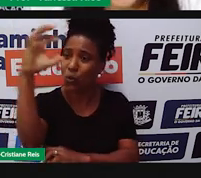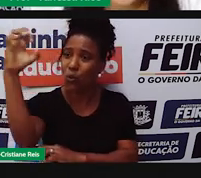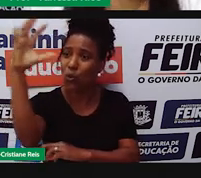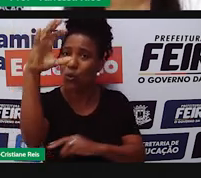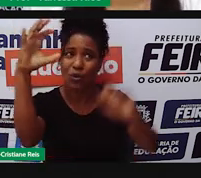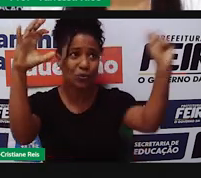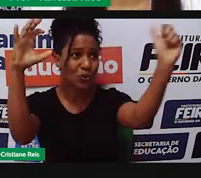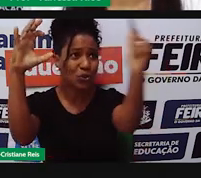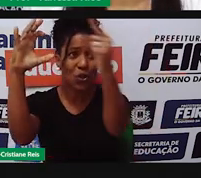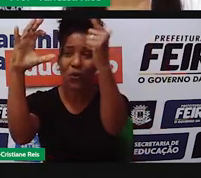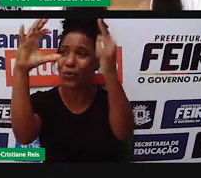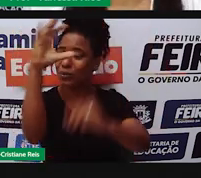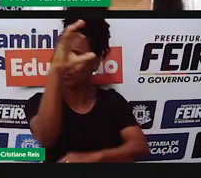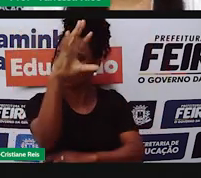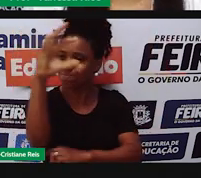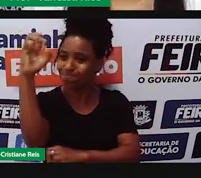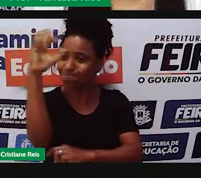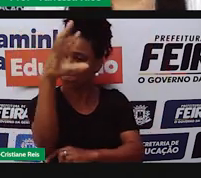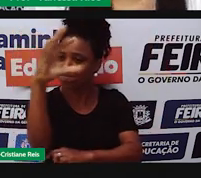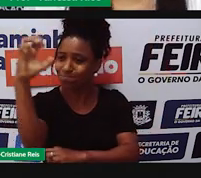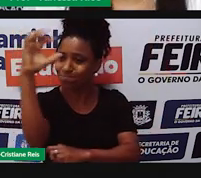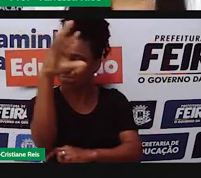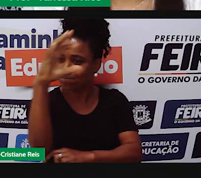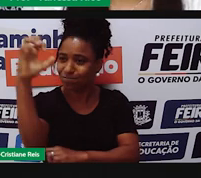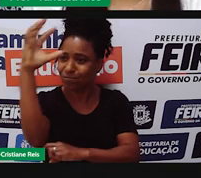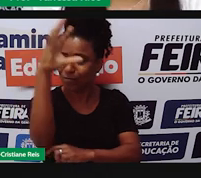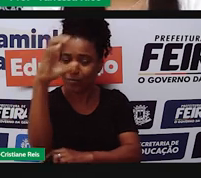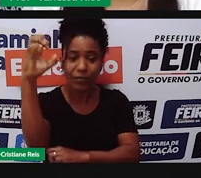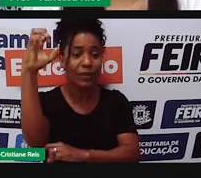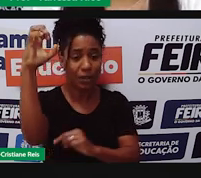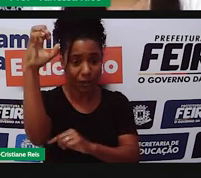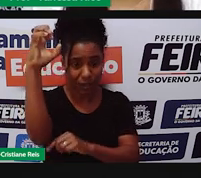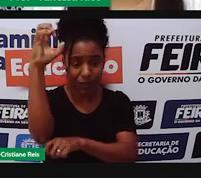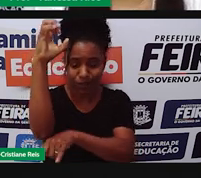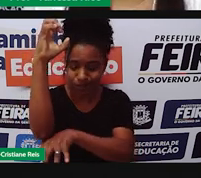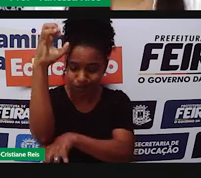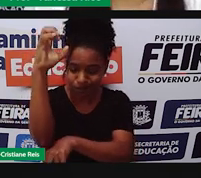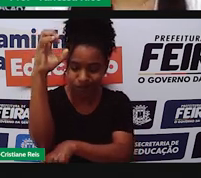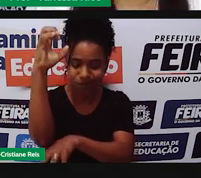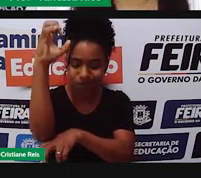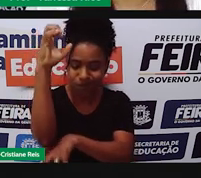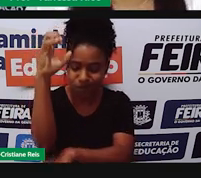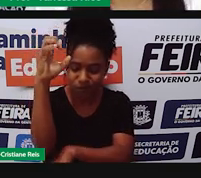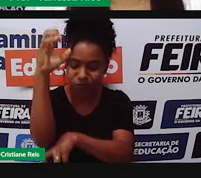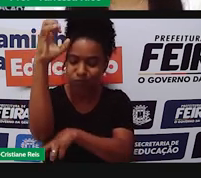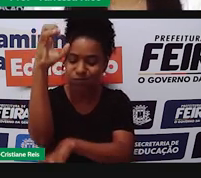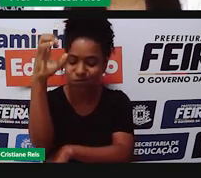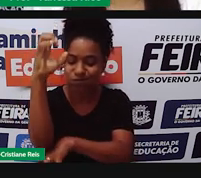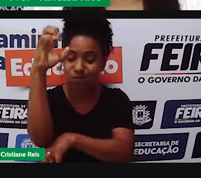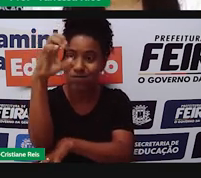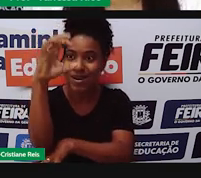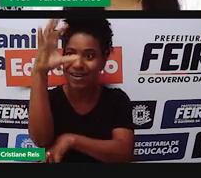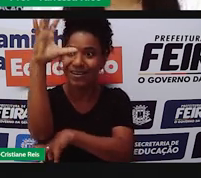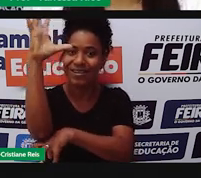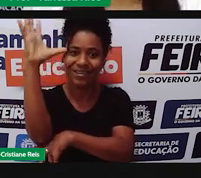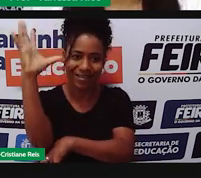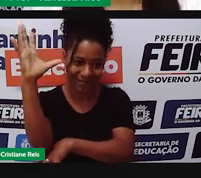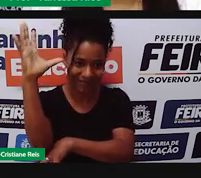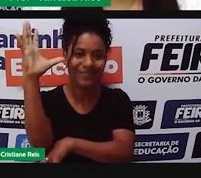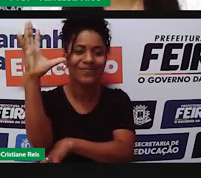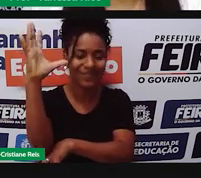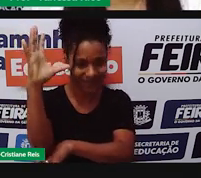do sol, para que esse processo aconteça e através desse processo elas consigam se